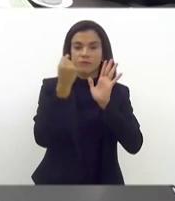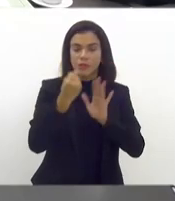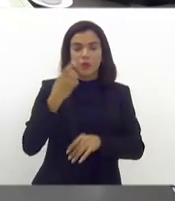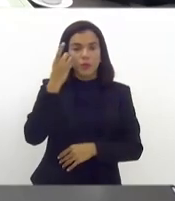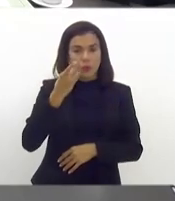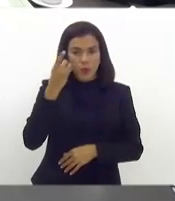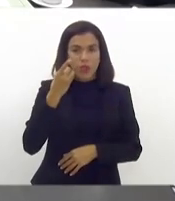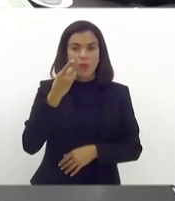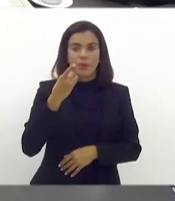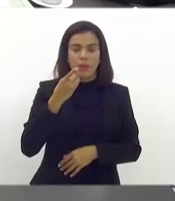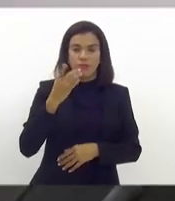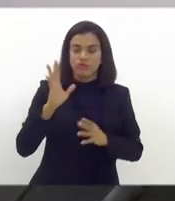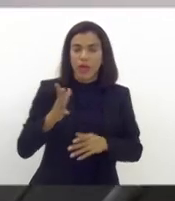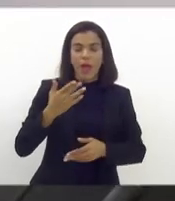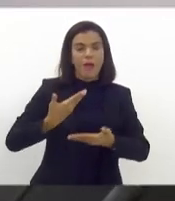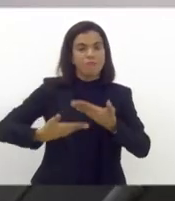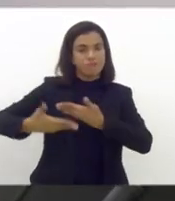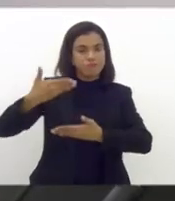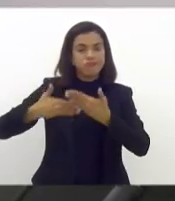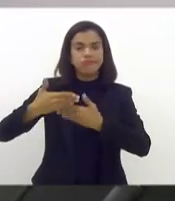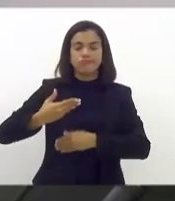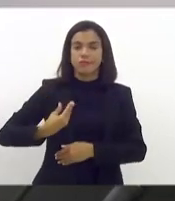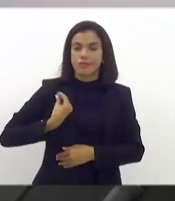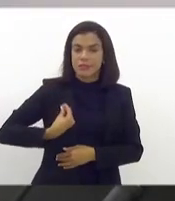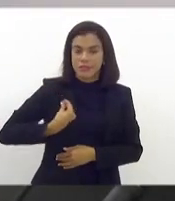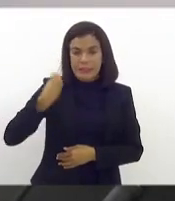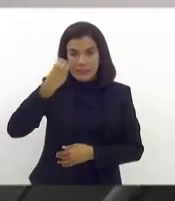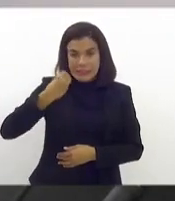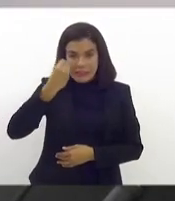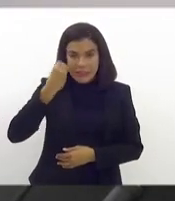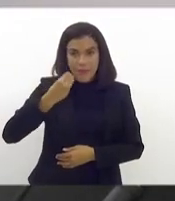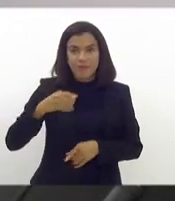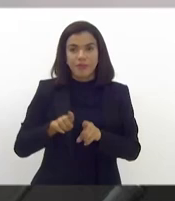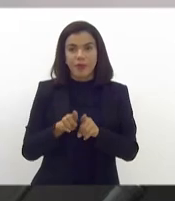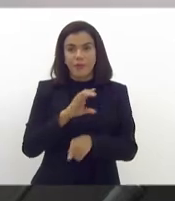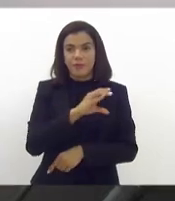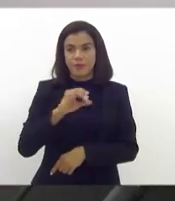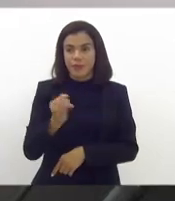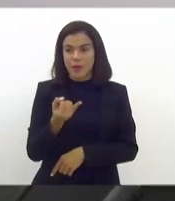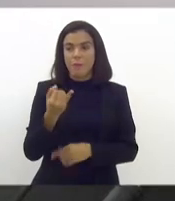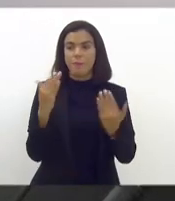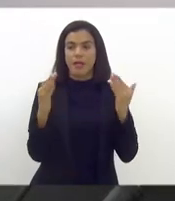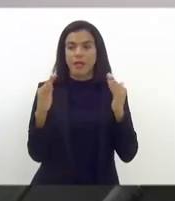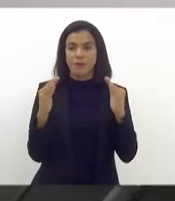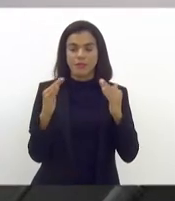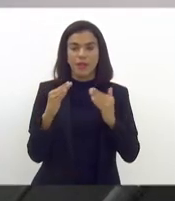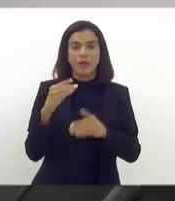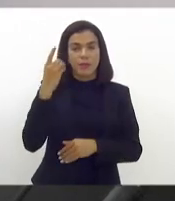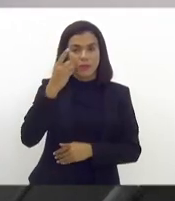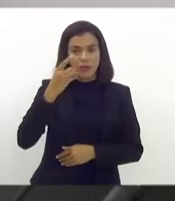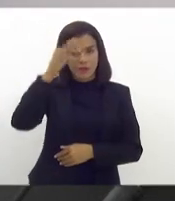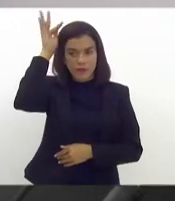deputado decano, veterano, e que nos orgulha de ter, não só no plenário, mas aqui na CCJ também. Parabenizar o deputado Fred